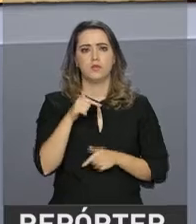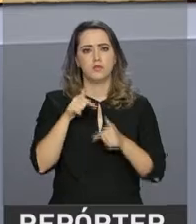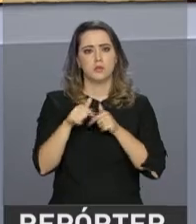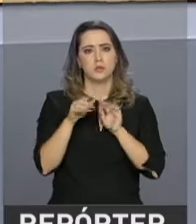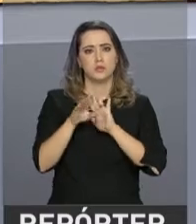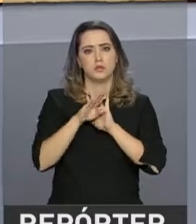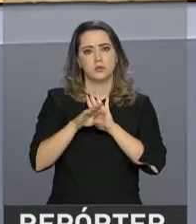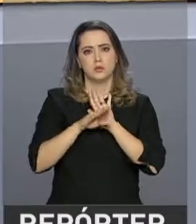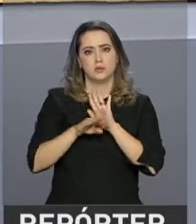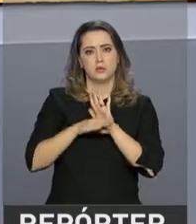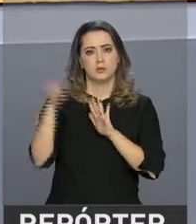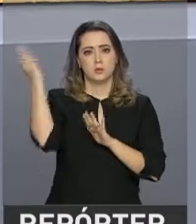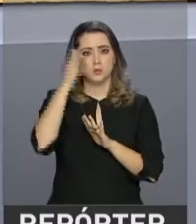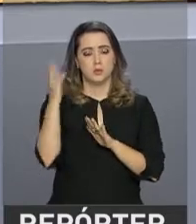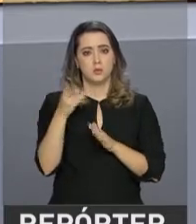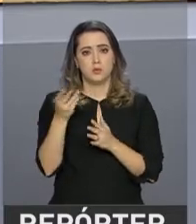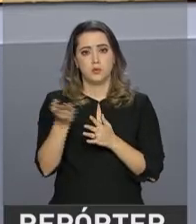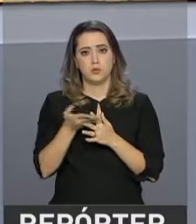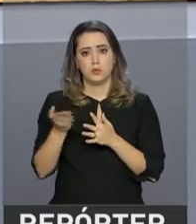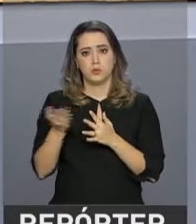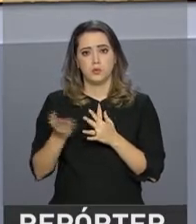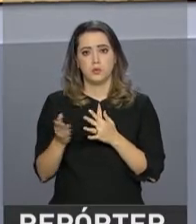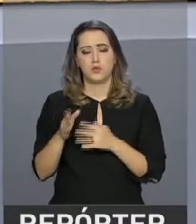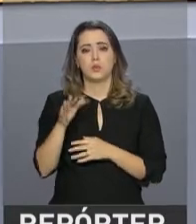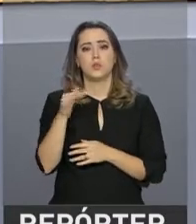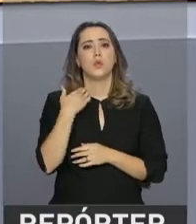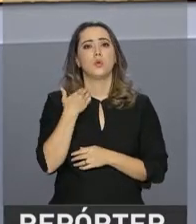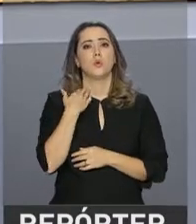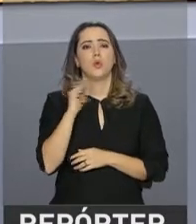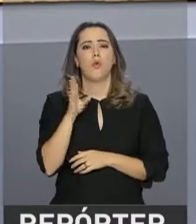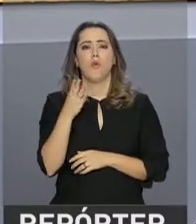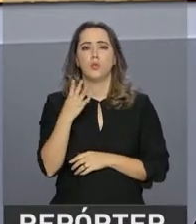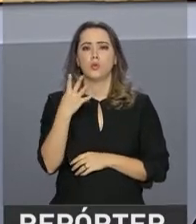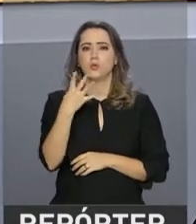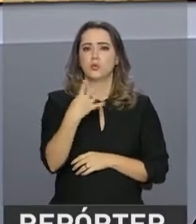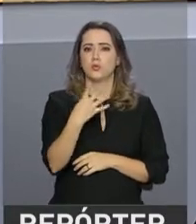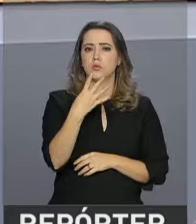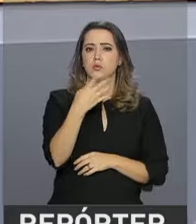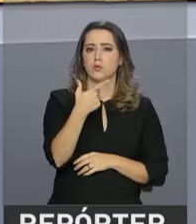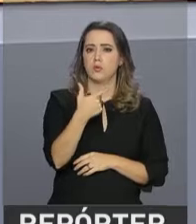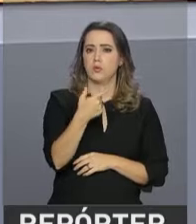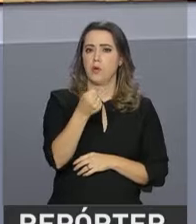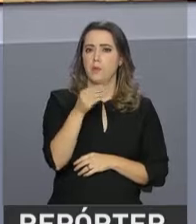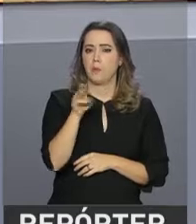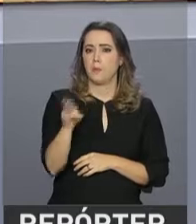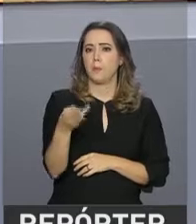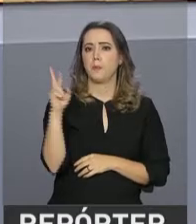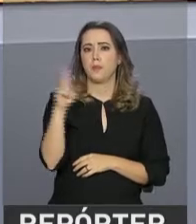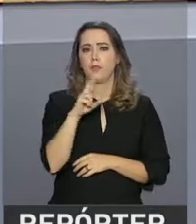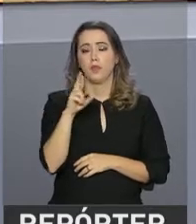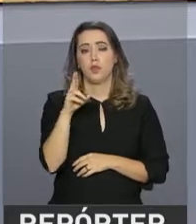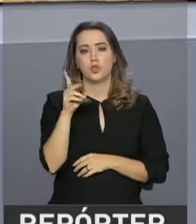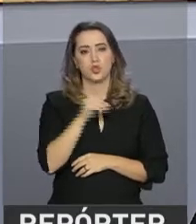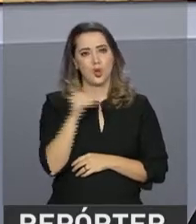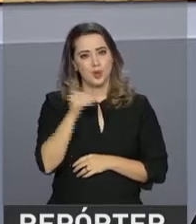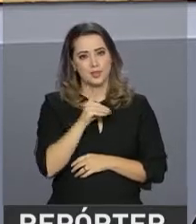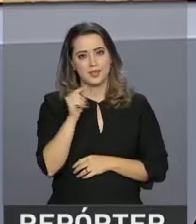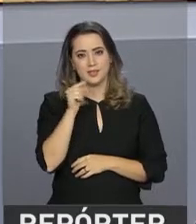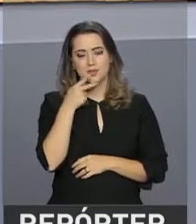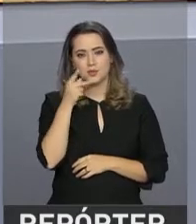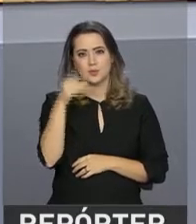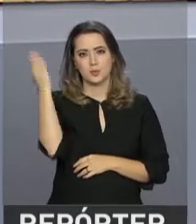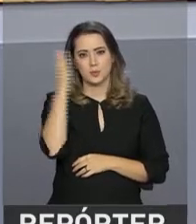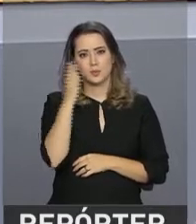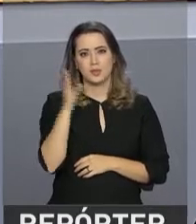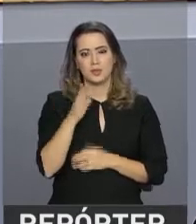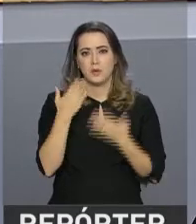brasileiros financiados com recursos do banco no valor total de mais de 420 milhões de dólares e disse